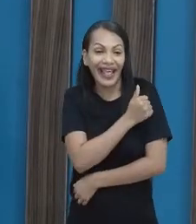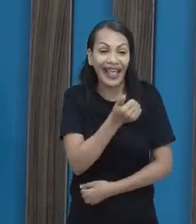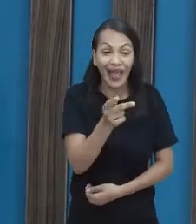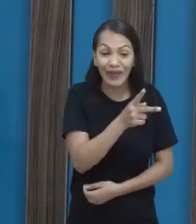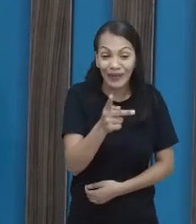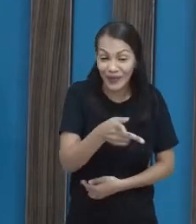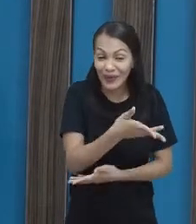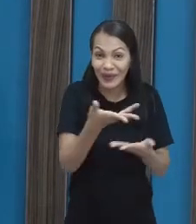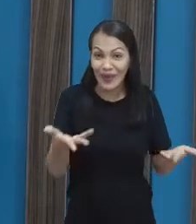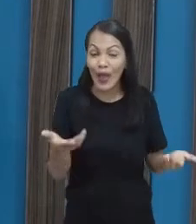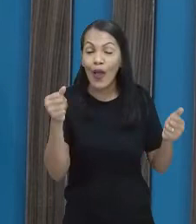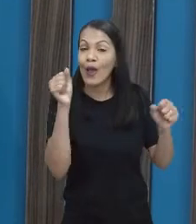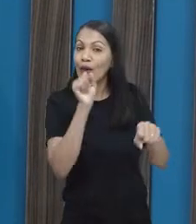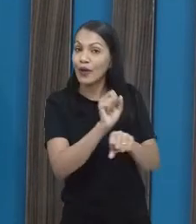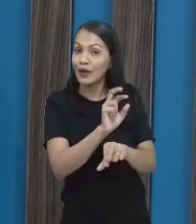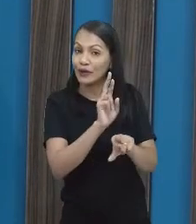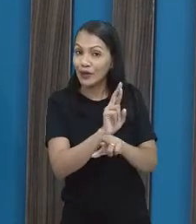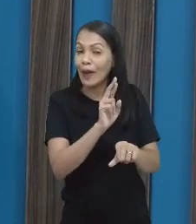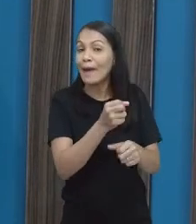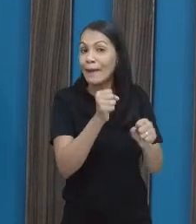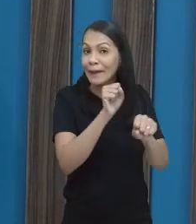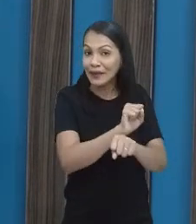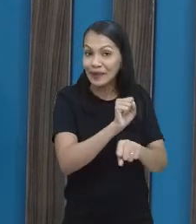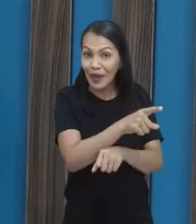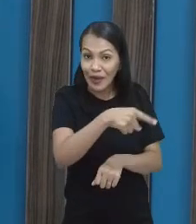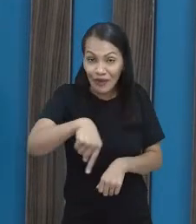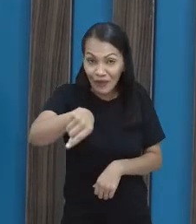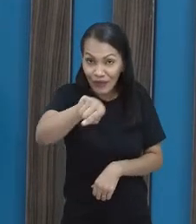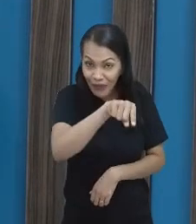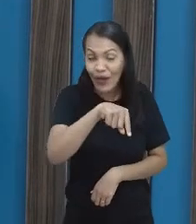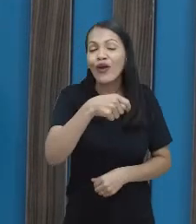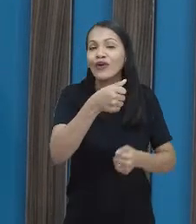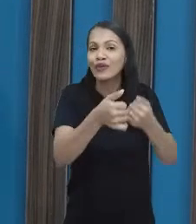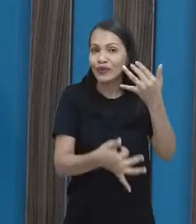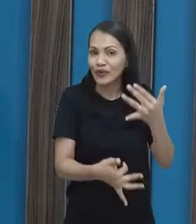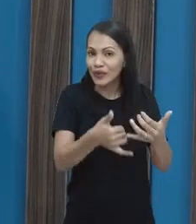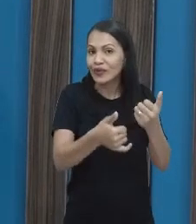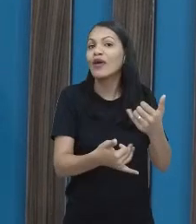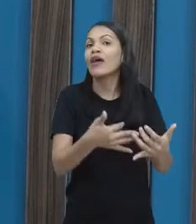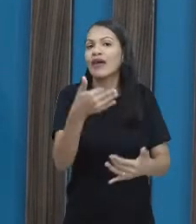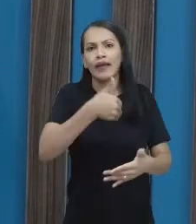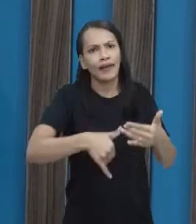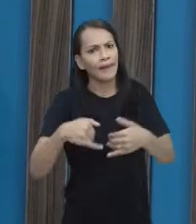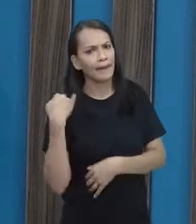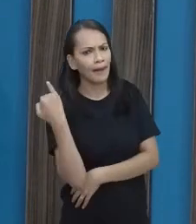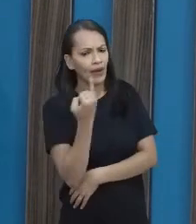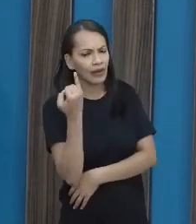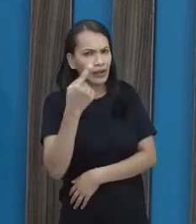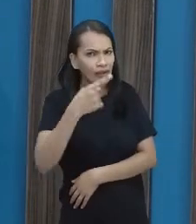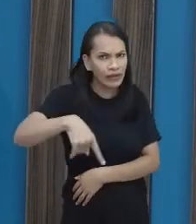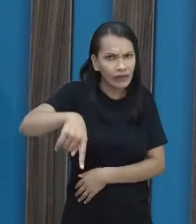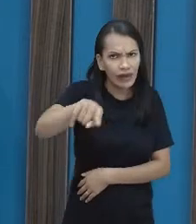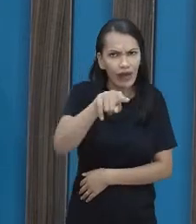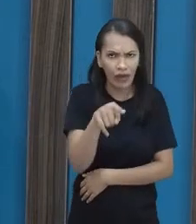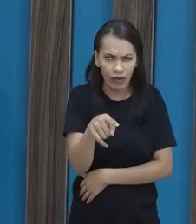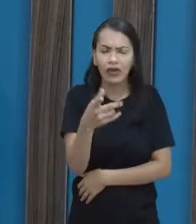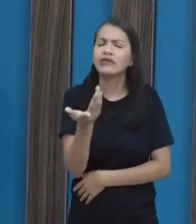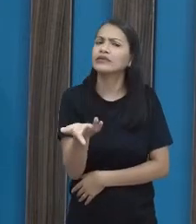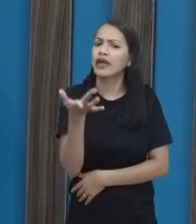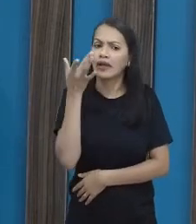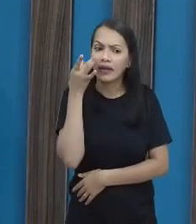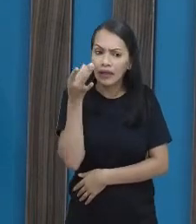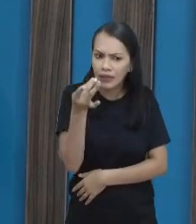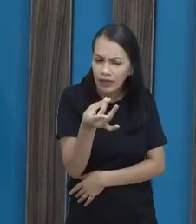Só esperando para fazer essa comunicação com vocês. É muito importante, viu, gente? Que vocês estejam aí